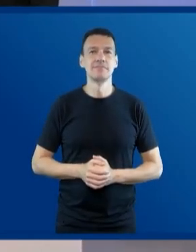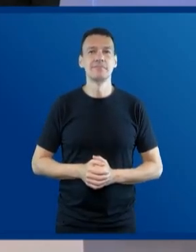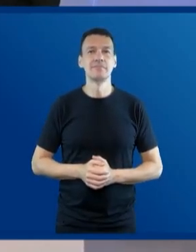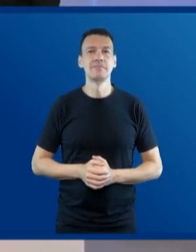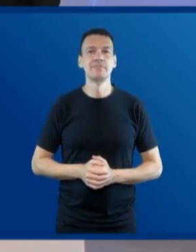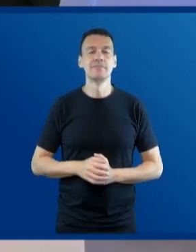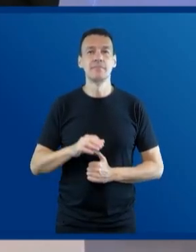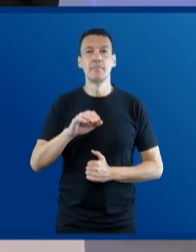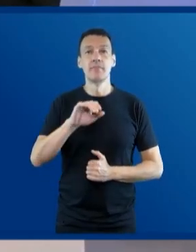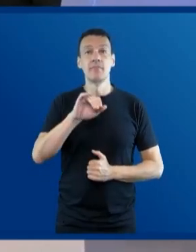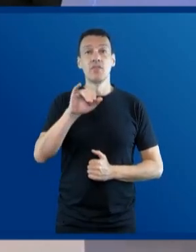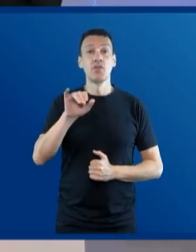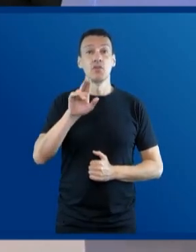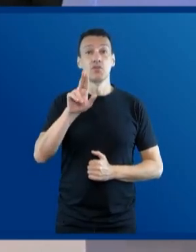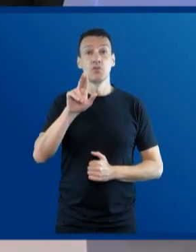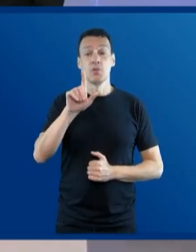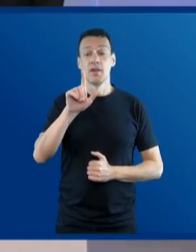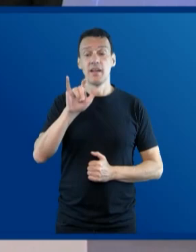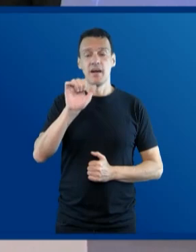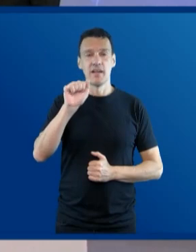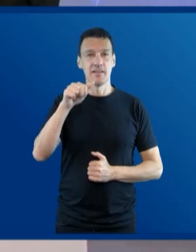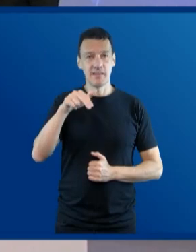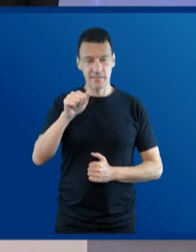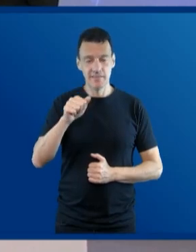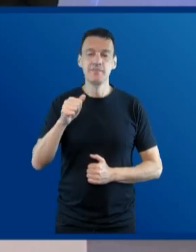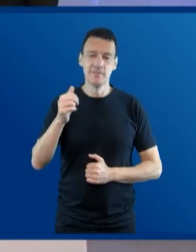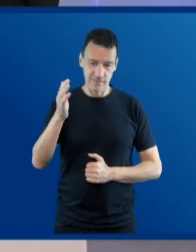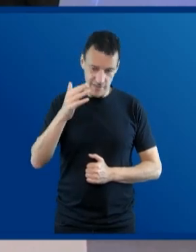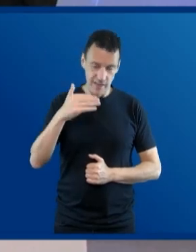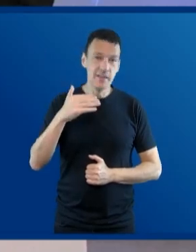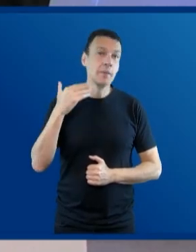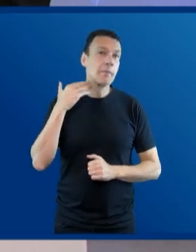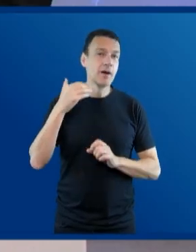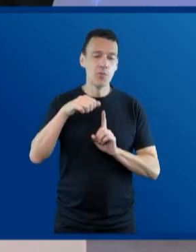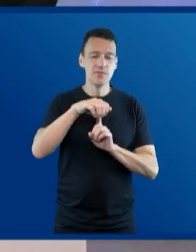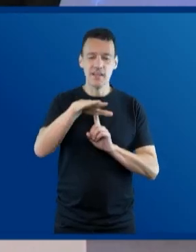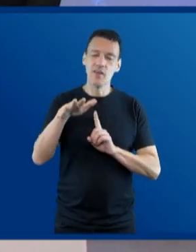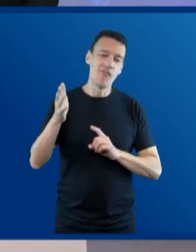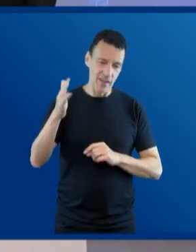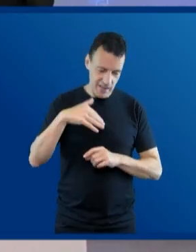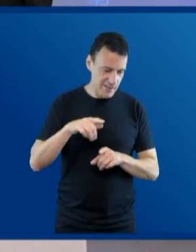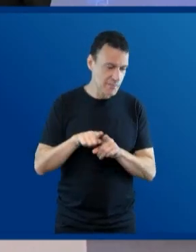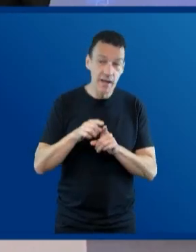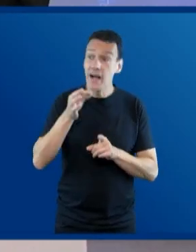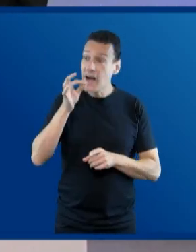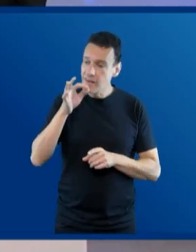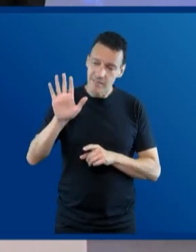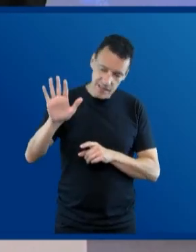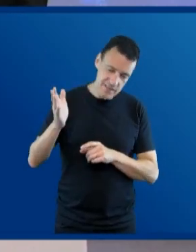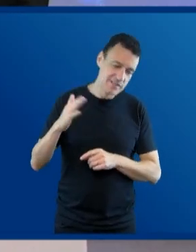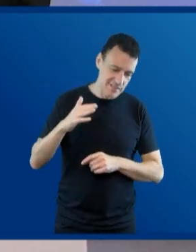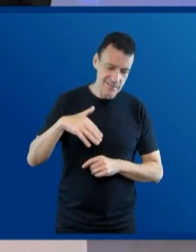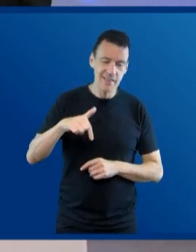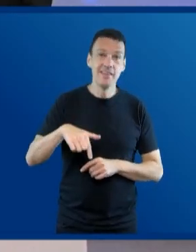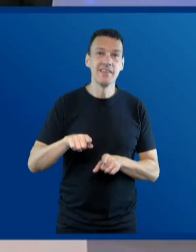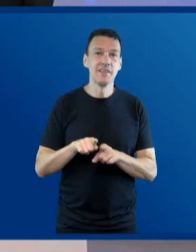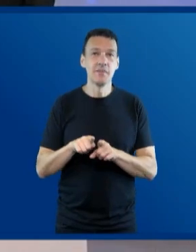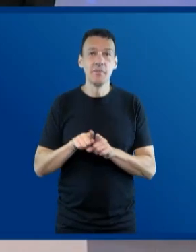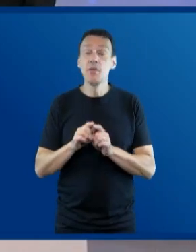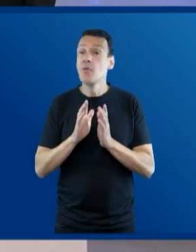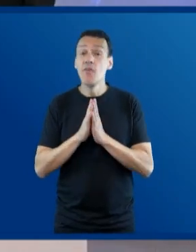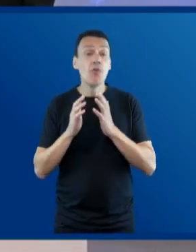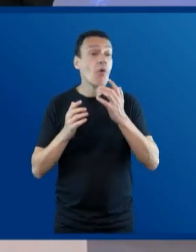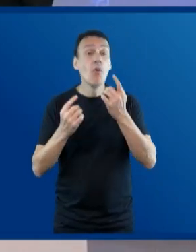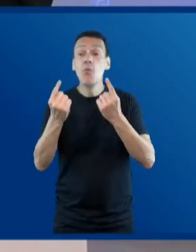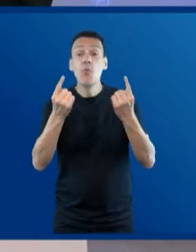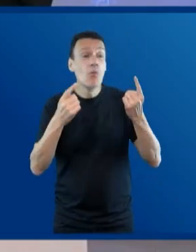Juliana está aqui do Banco Central, cadê você? Está tomando café? Não fica. Vem aqui com a gente também. Não me deixem esquecer de ninguém, hein? Me